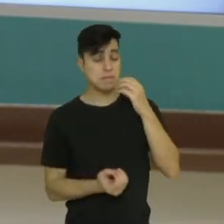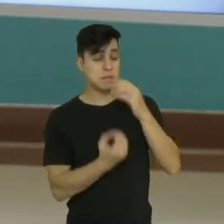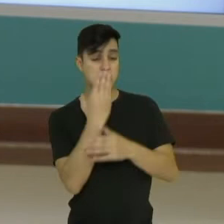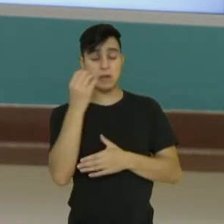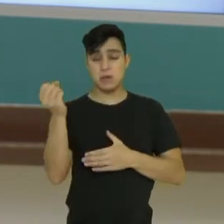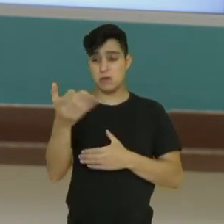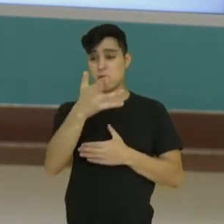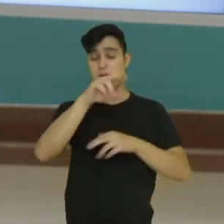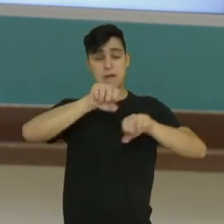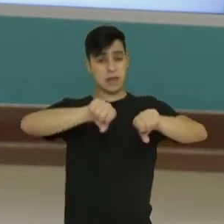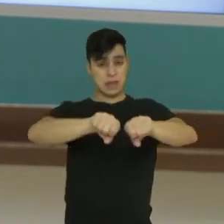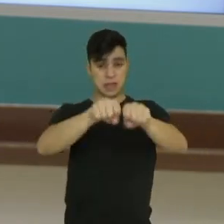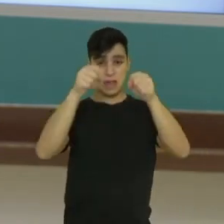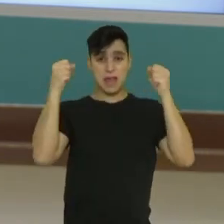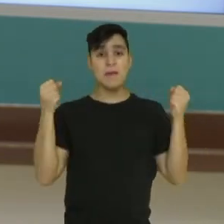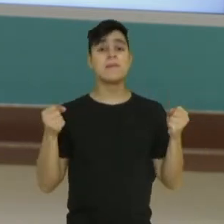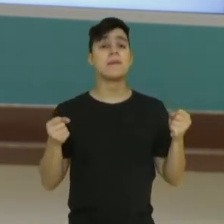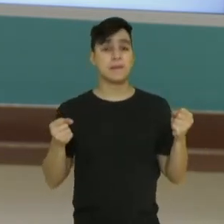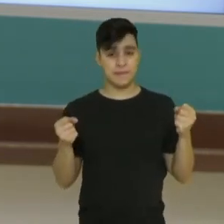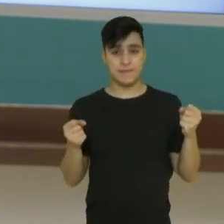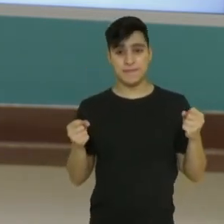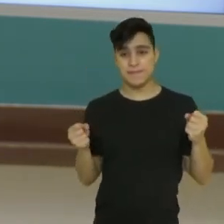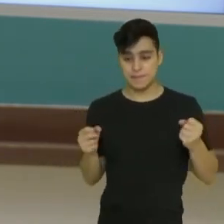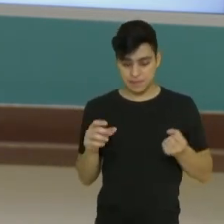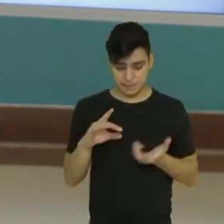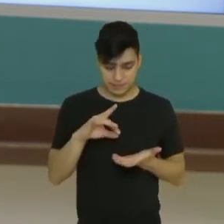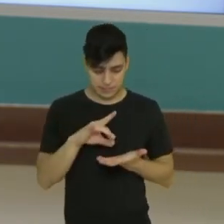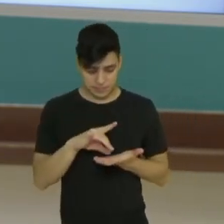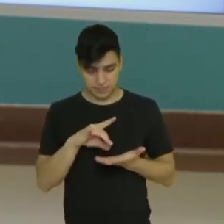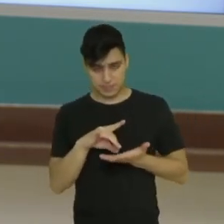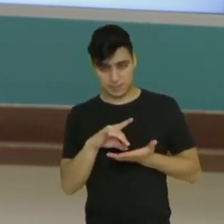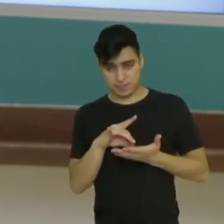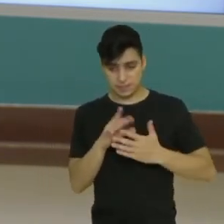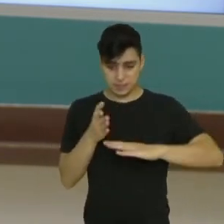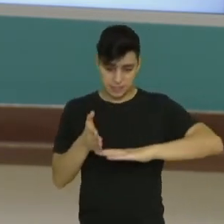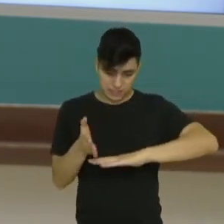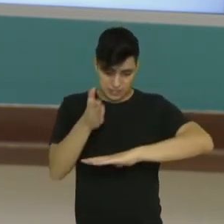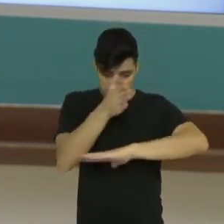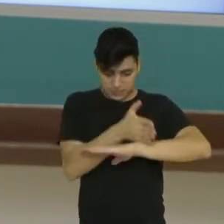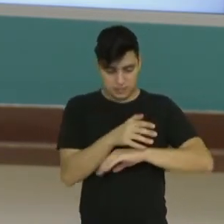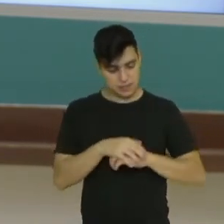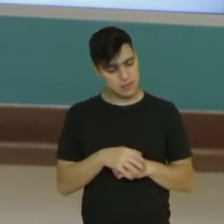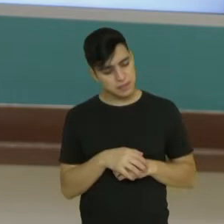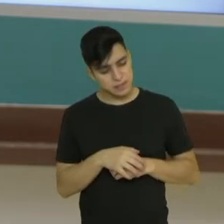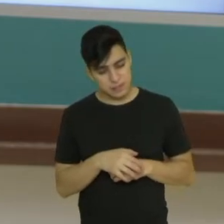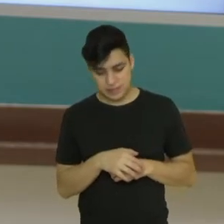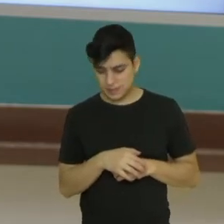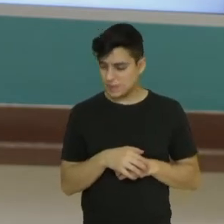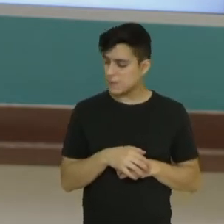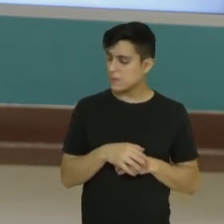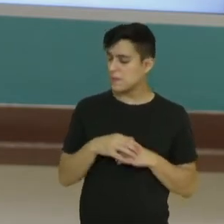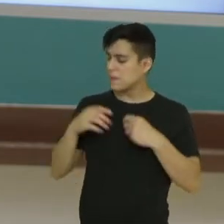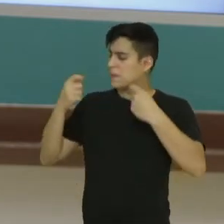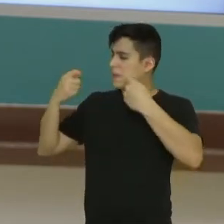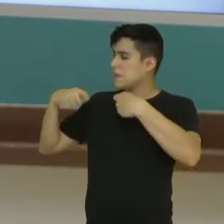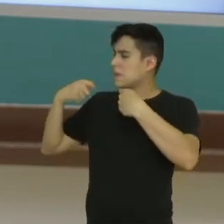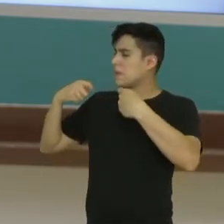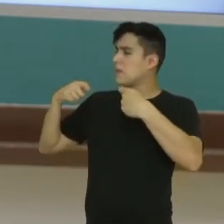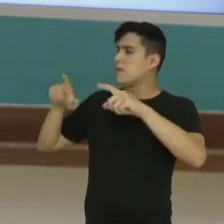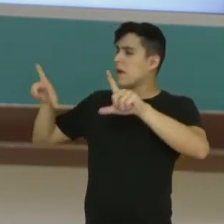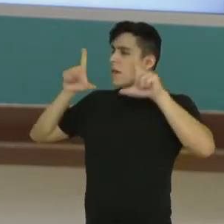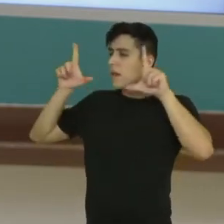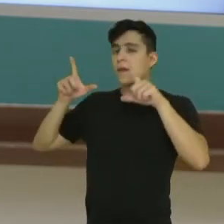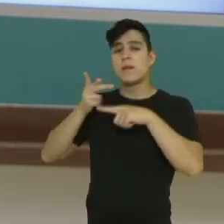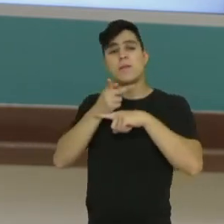bem, nós estávamos num tempo em que, quando a pessoa precisava de um retrato, ela tinha que recorrer a um pintor, era a única